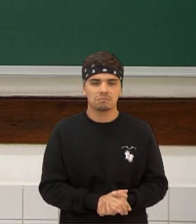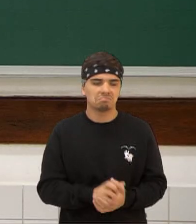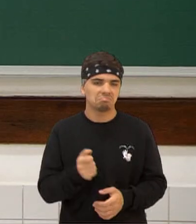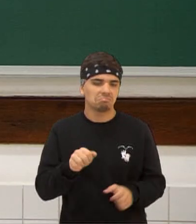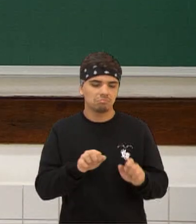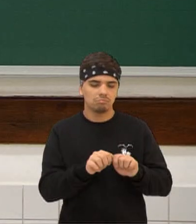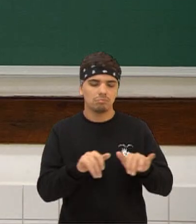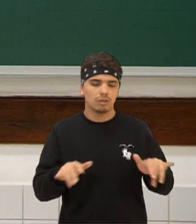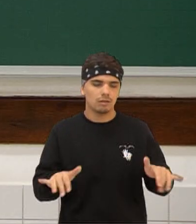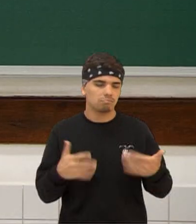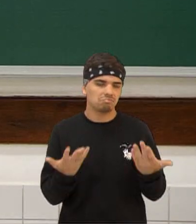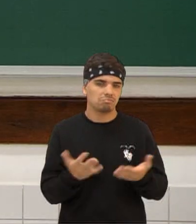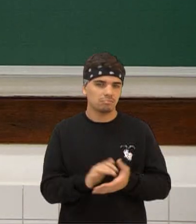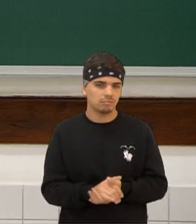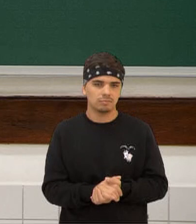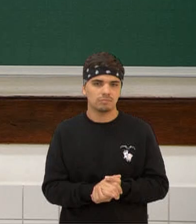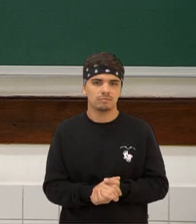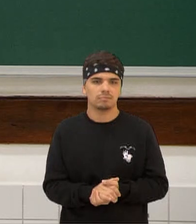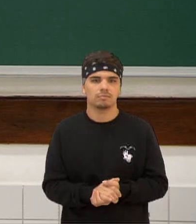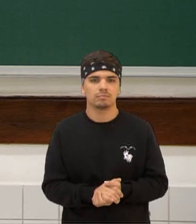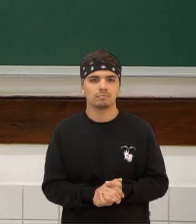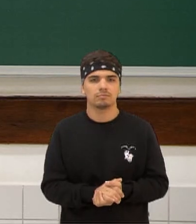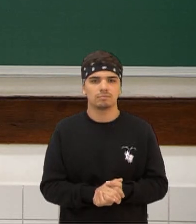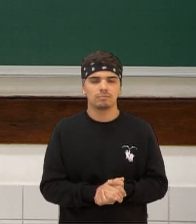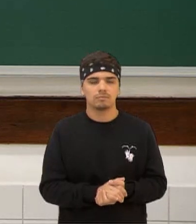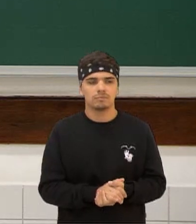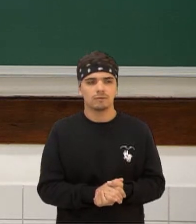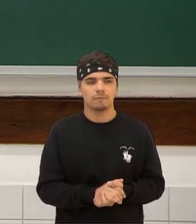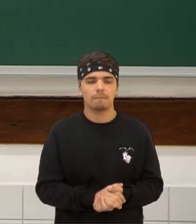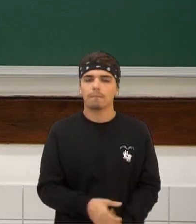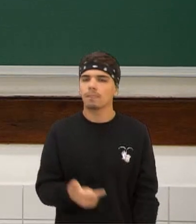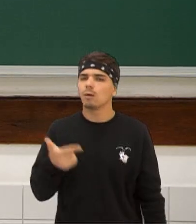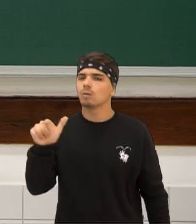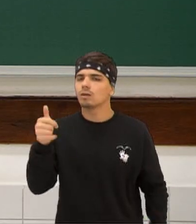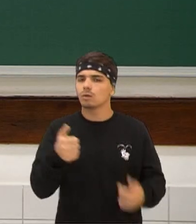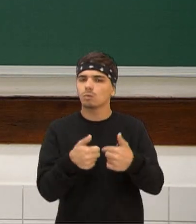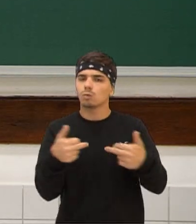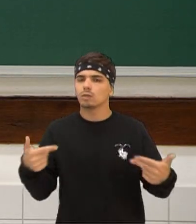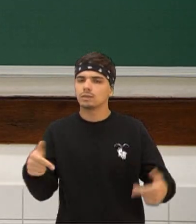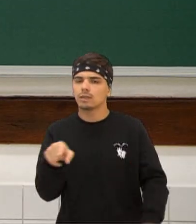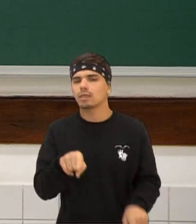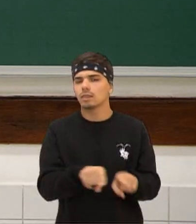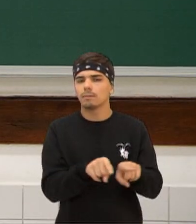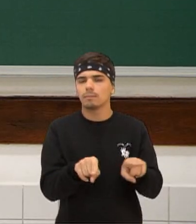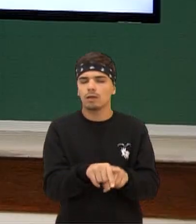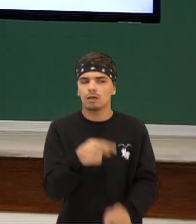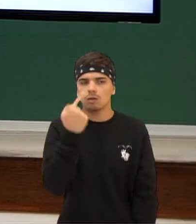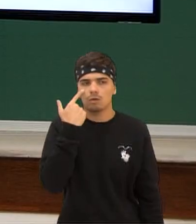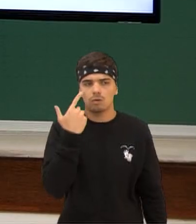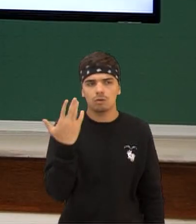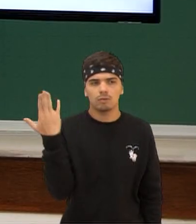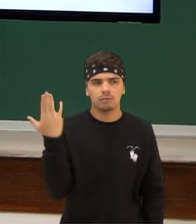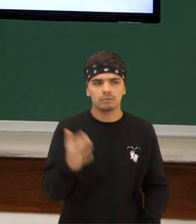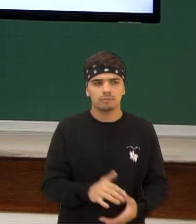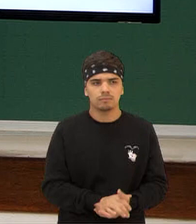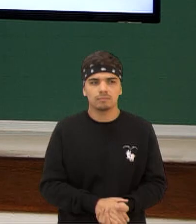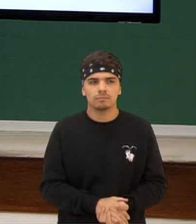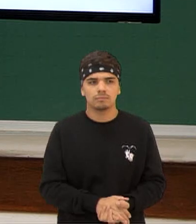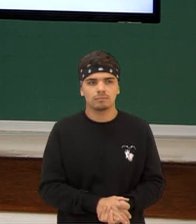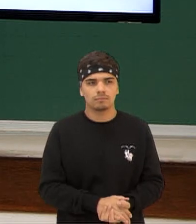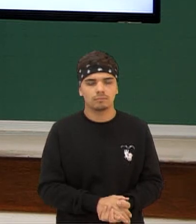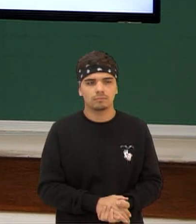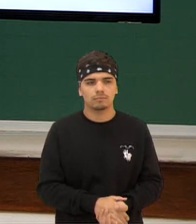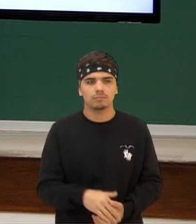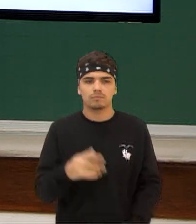piano Play something Can You Dance e outra coisinha que eu quero que você Observe olha aqui ó esse daqui